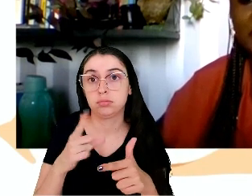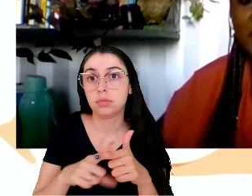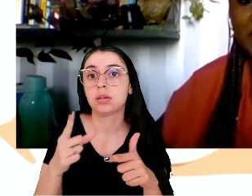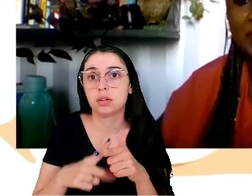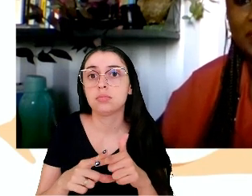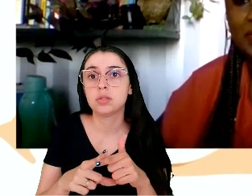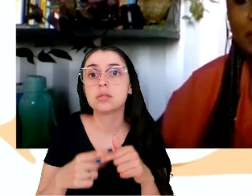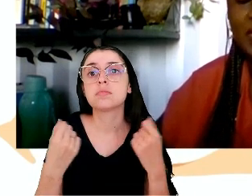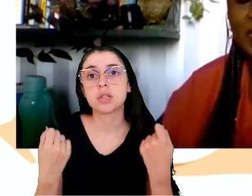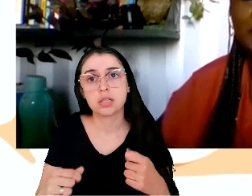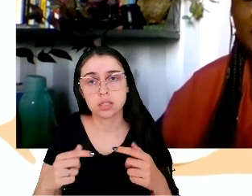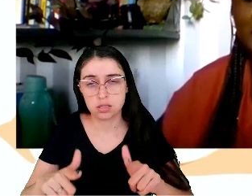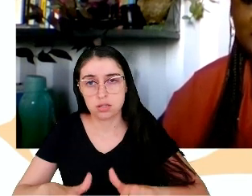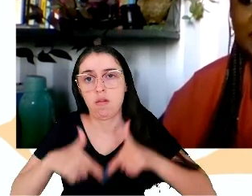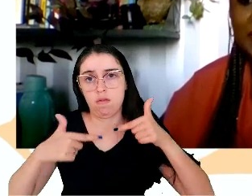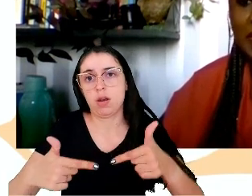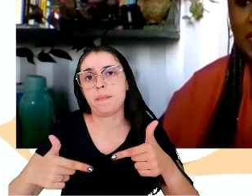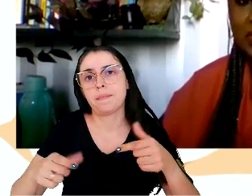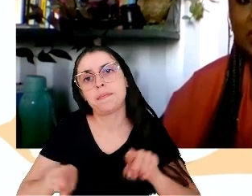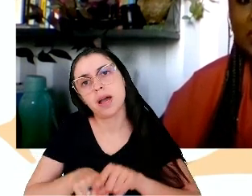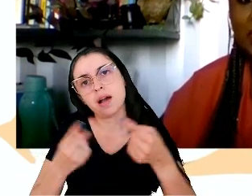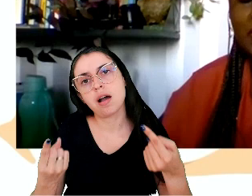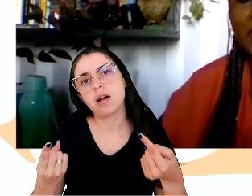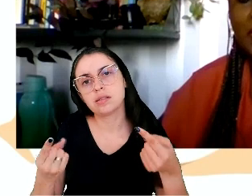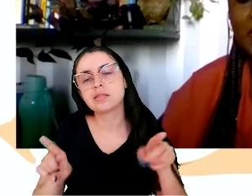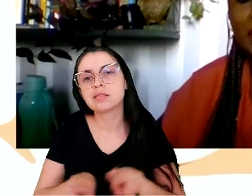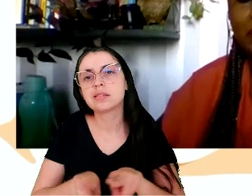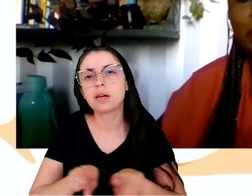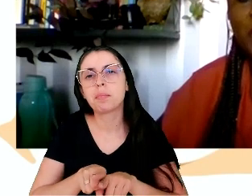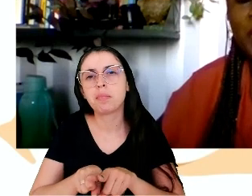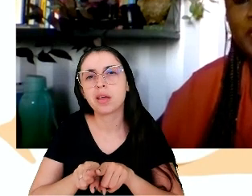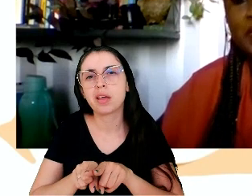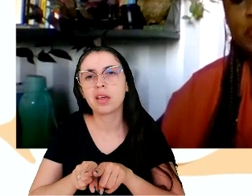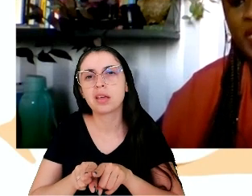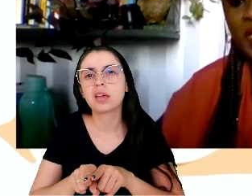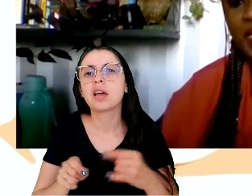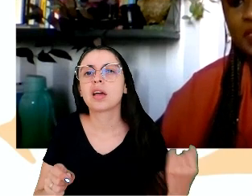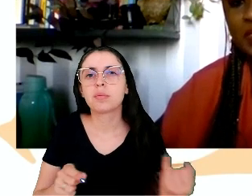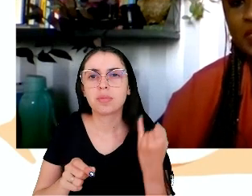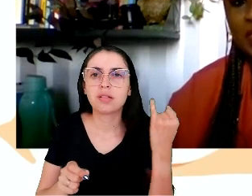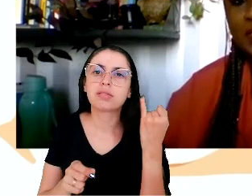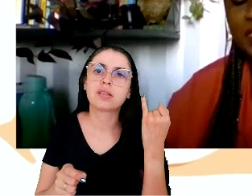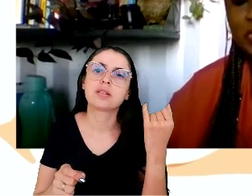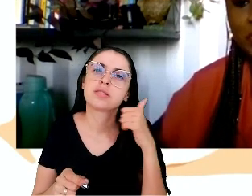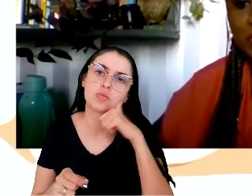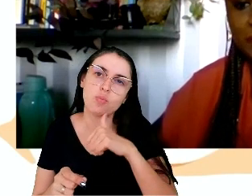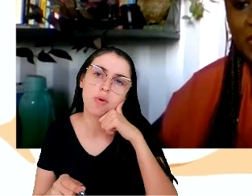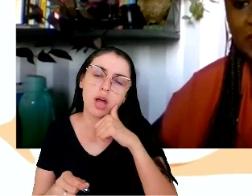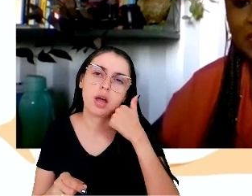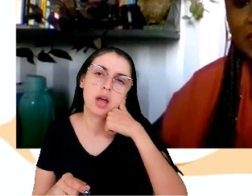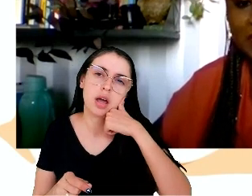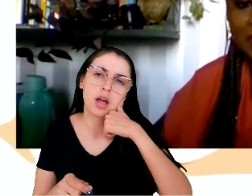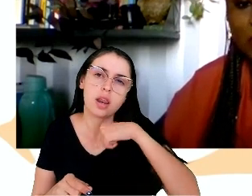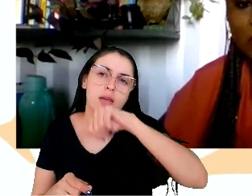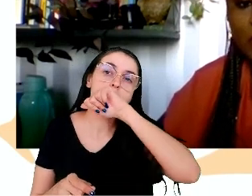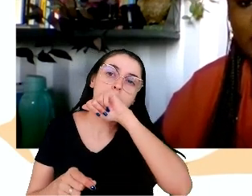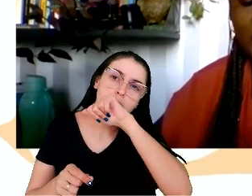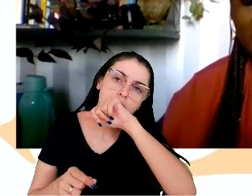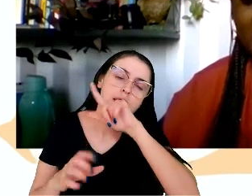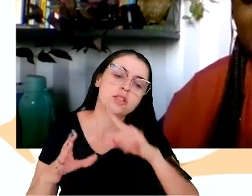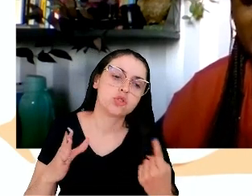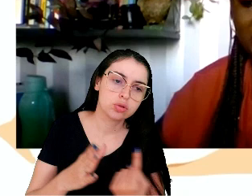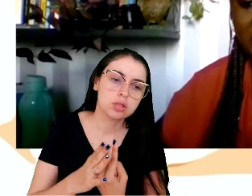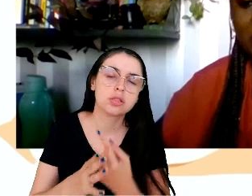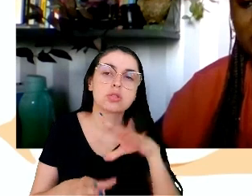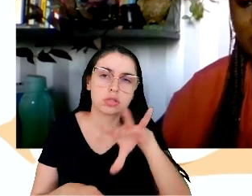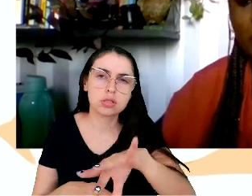precisam ser enfrentados, mas também a necessidade que mães e mulheres estejam nos espaços de decisão